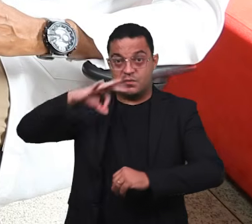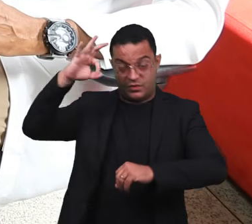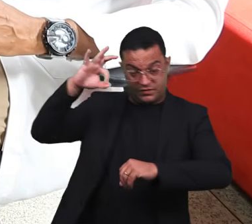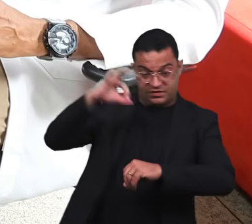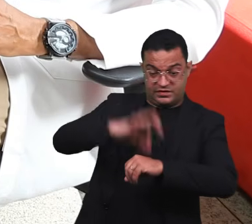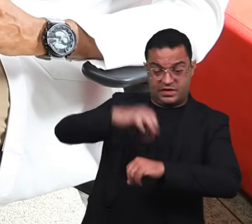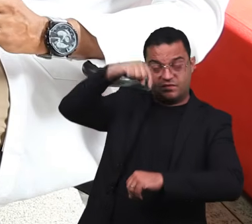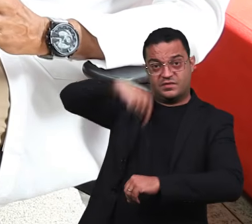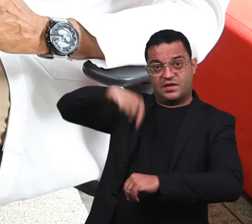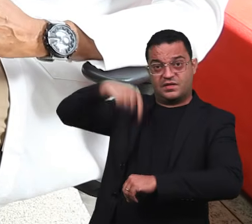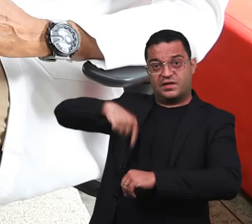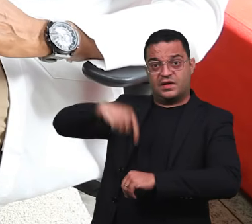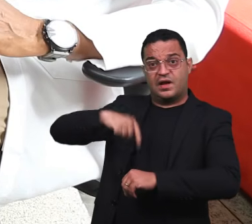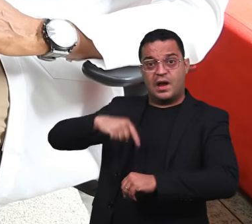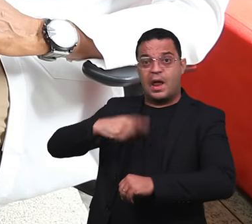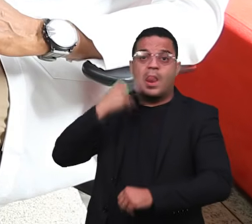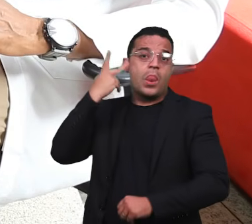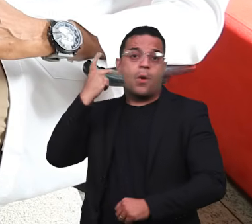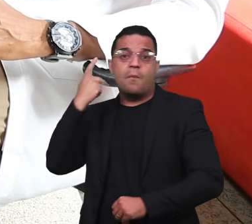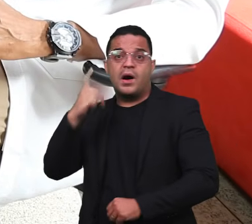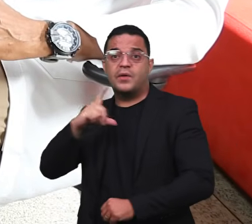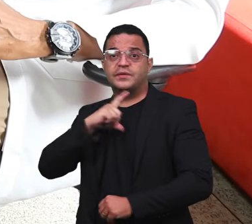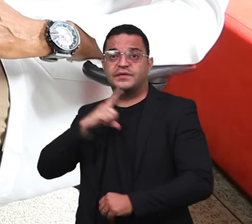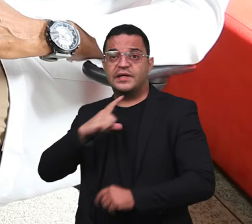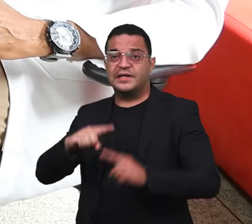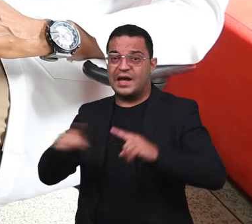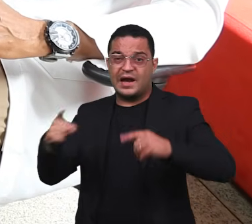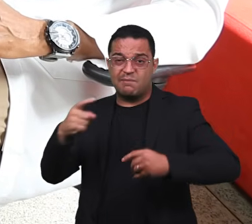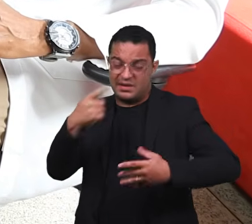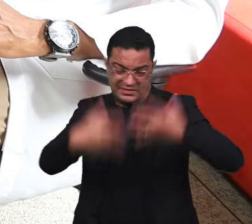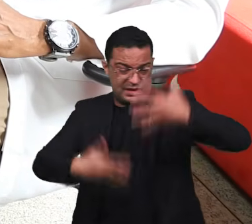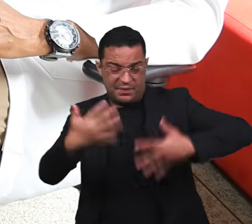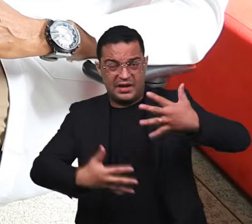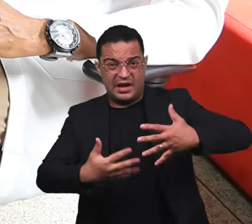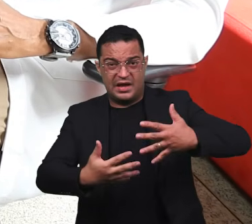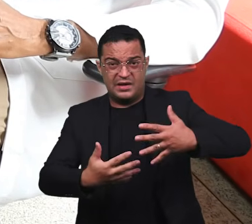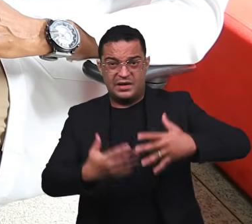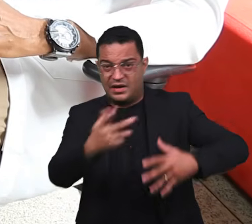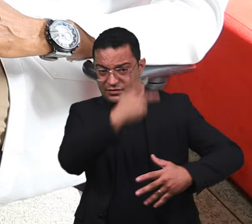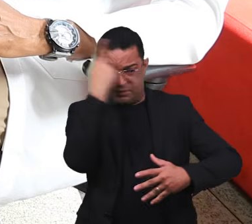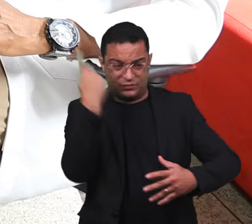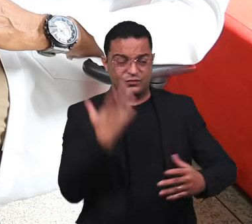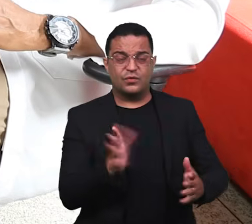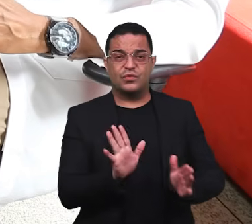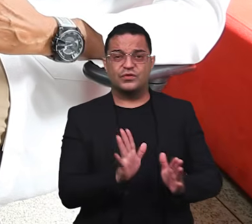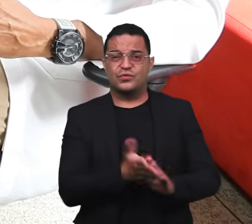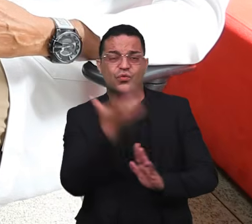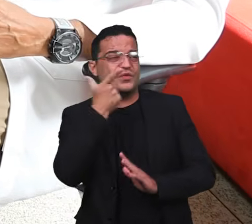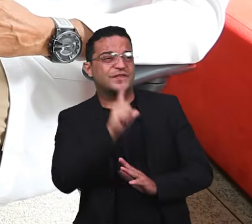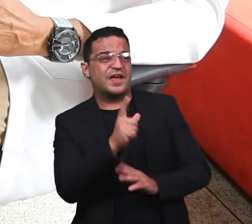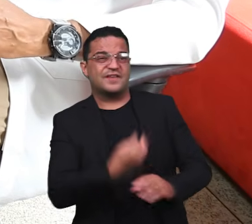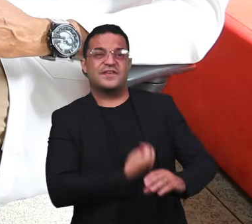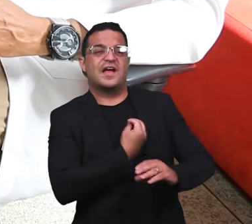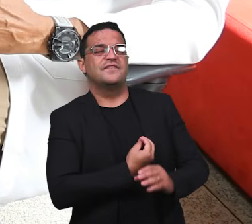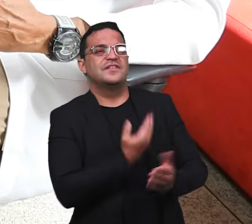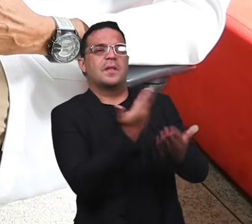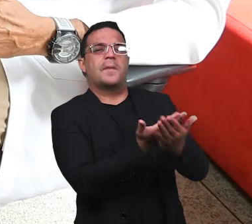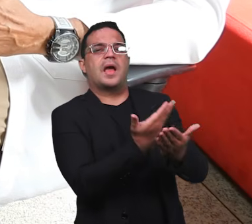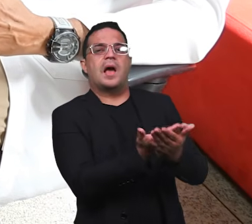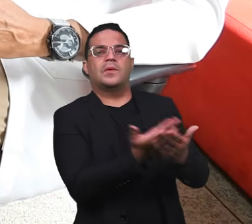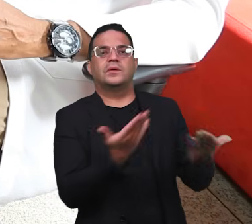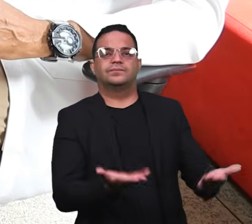aqui esses insetos que realmente eles aproveitam e trazem ali um desconforto muito grande, né? As pessoas perdem as aulas,